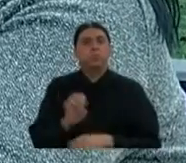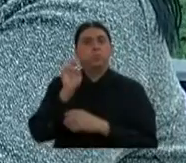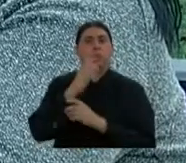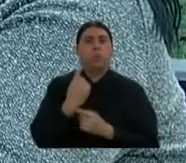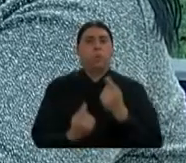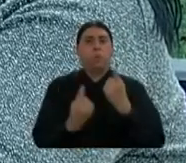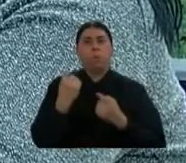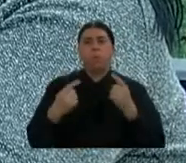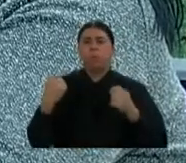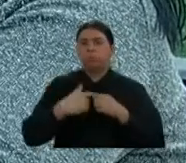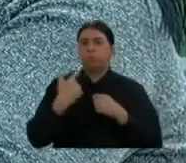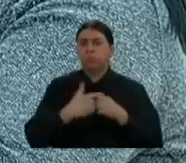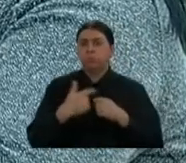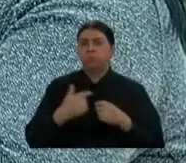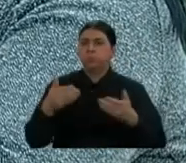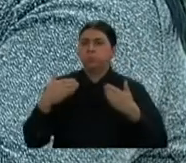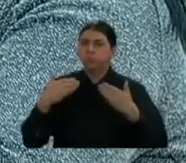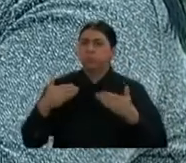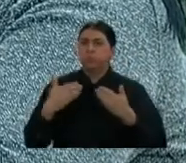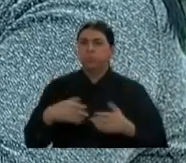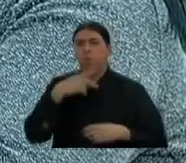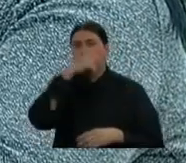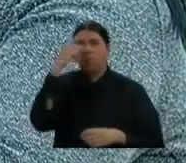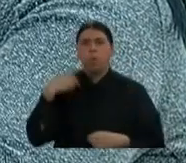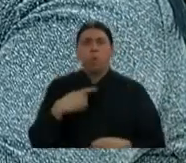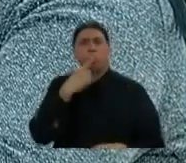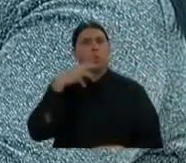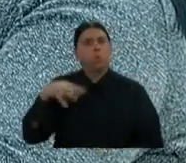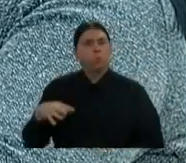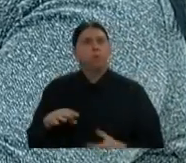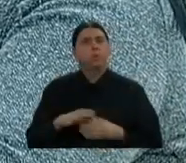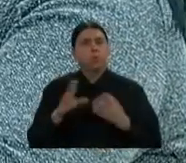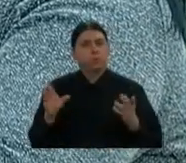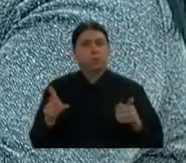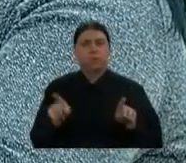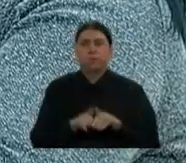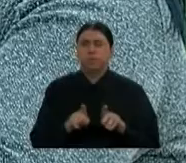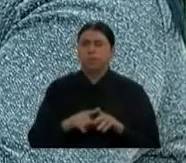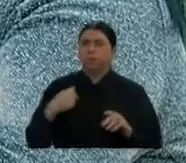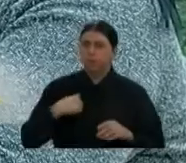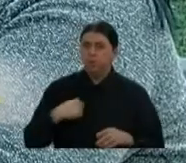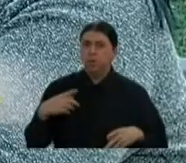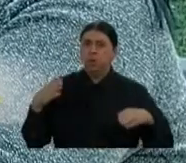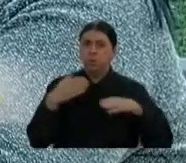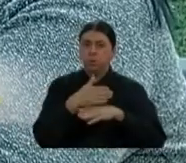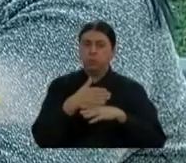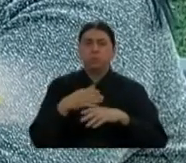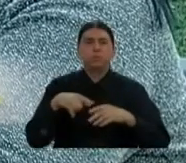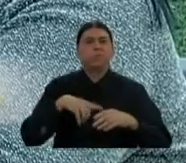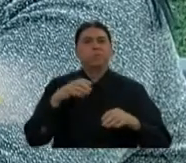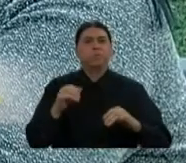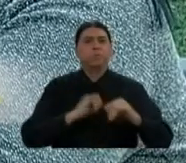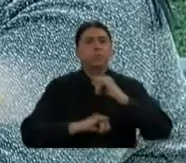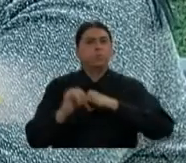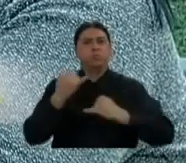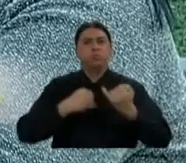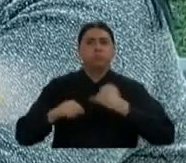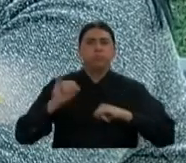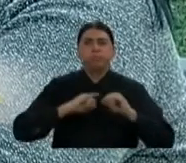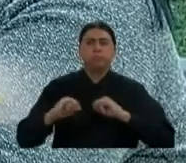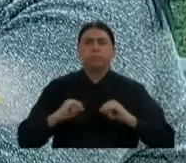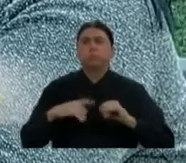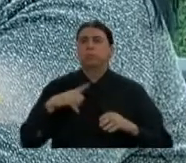e passa o perfil da criança que tem disponível e eu cruzar esses dados com os pais que participo da nossa o nosso